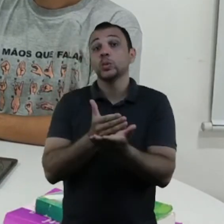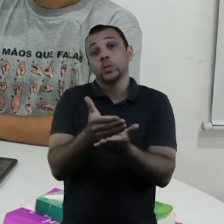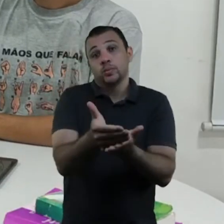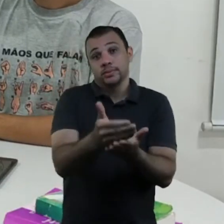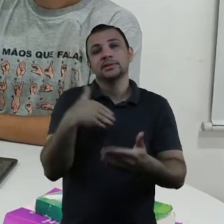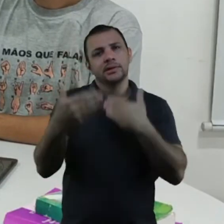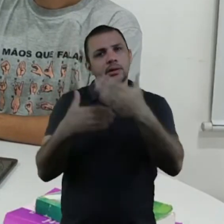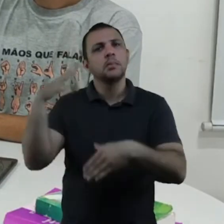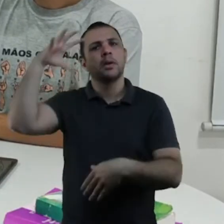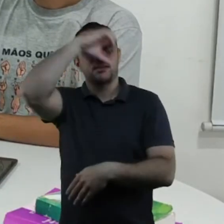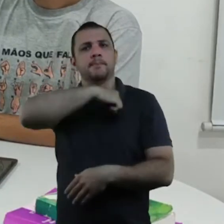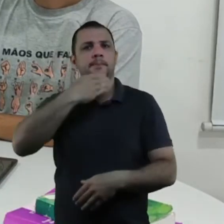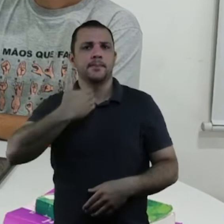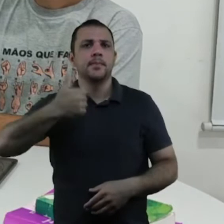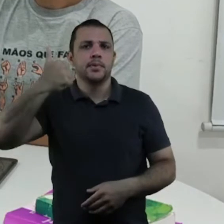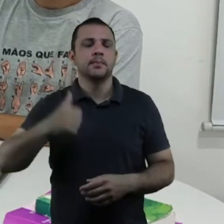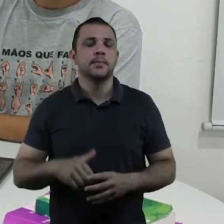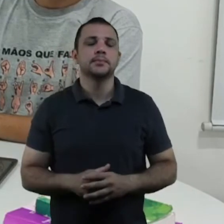essa dificuldade no início.